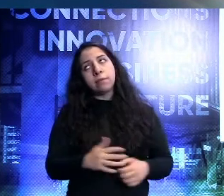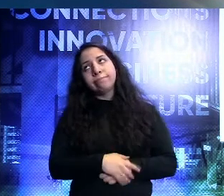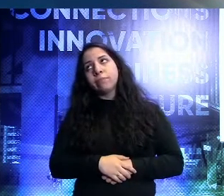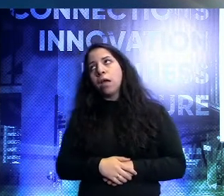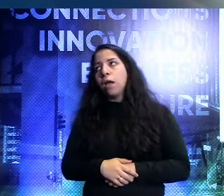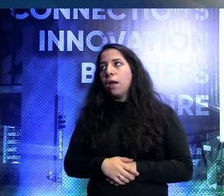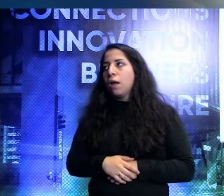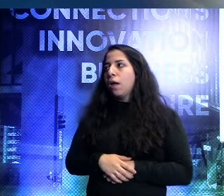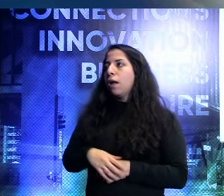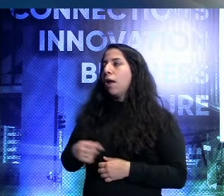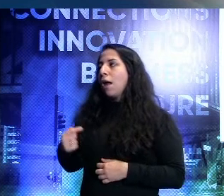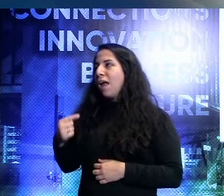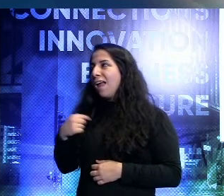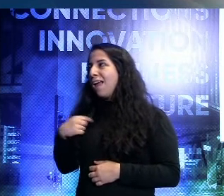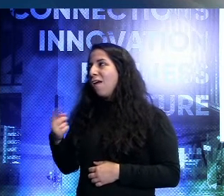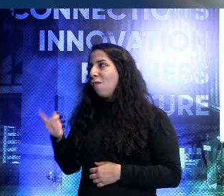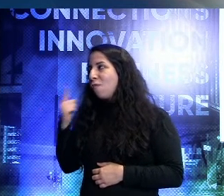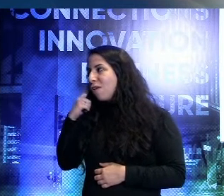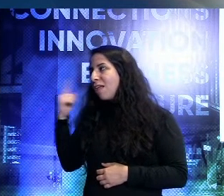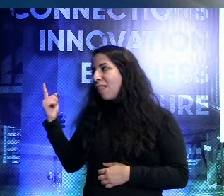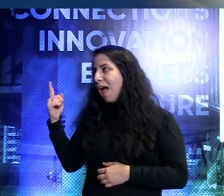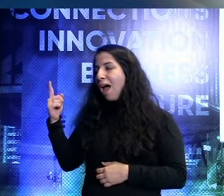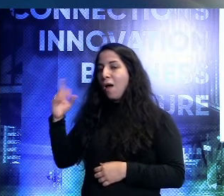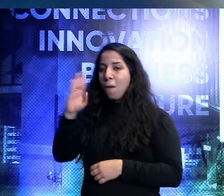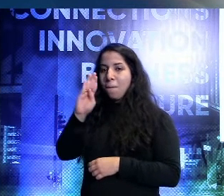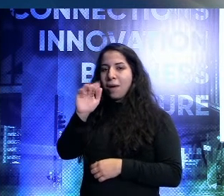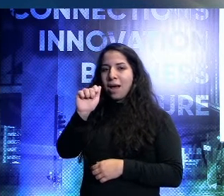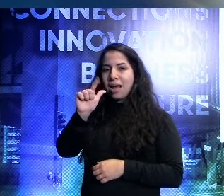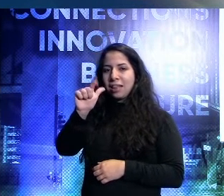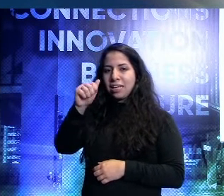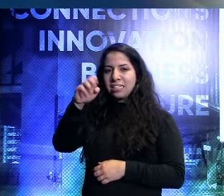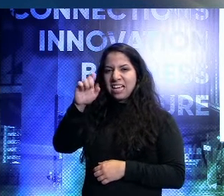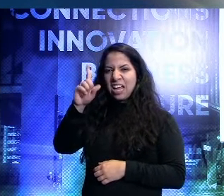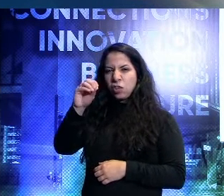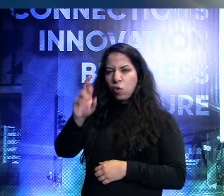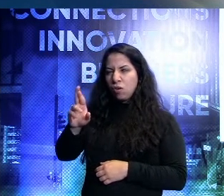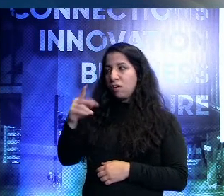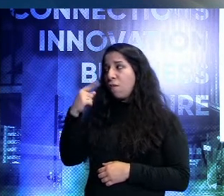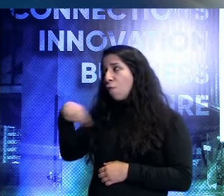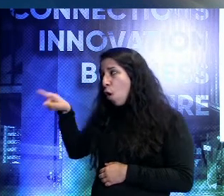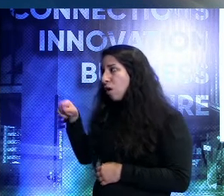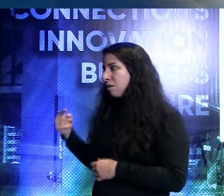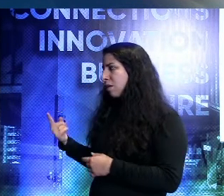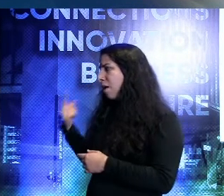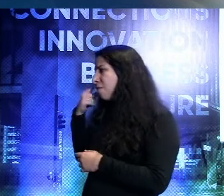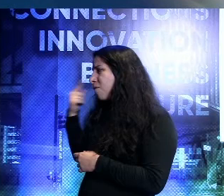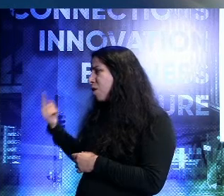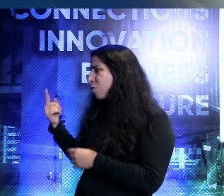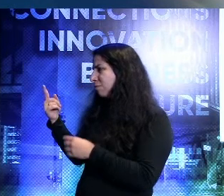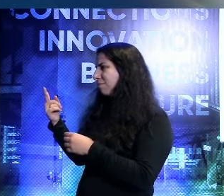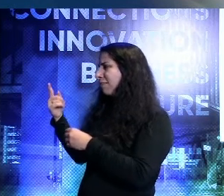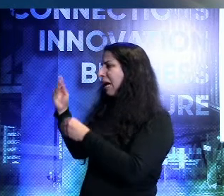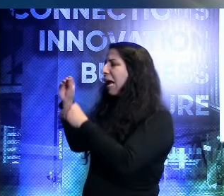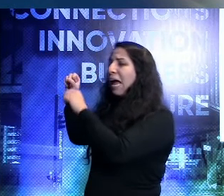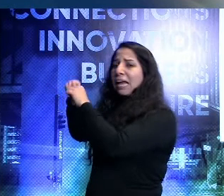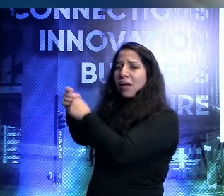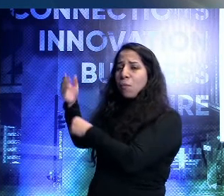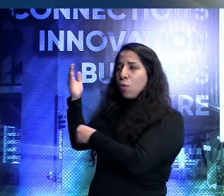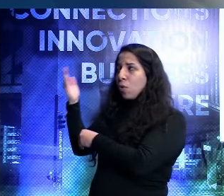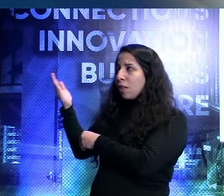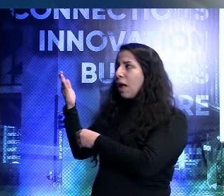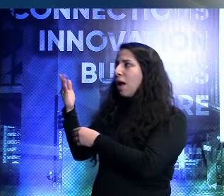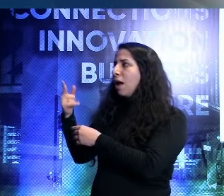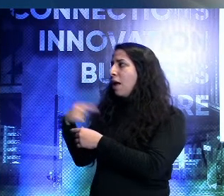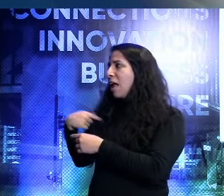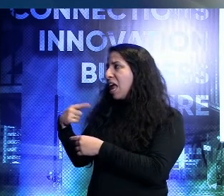pô, o balanceador foi lá, caiu, ele viu que a instância não estava ativa, ele não subiu porque tinha uma configuração que eu esqueci de marcar um